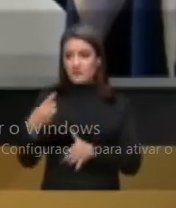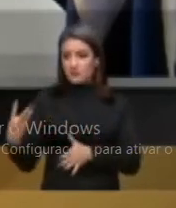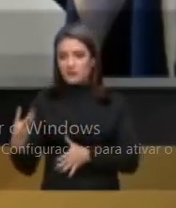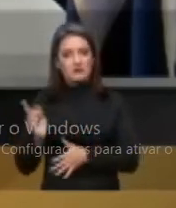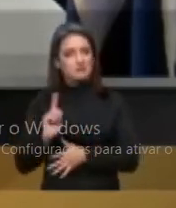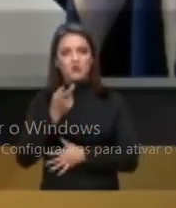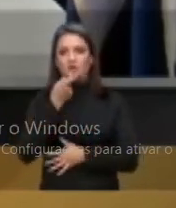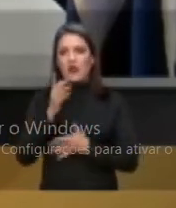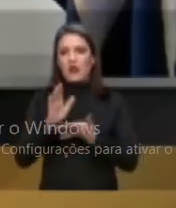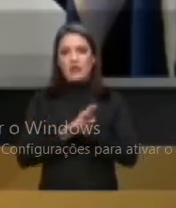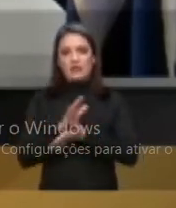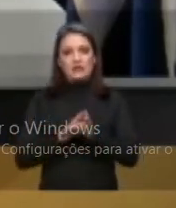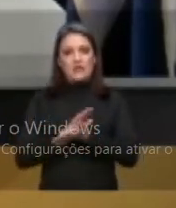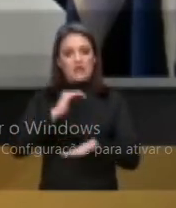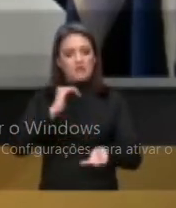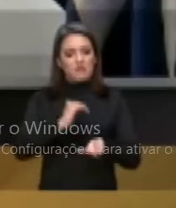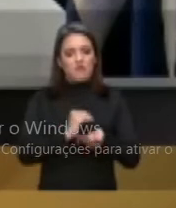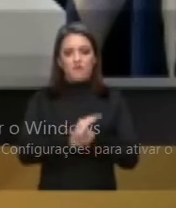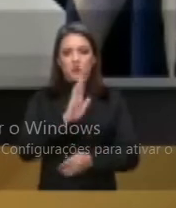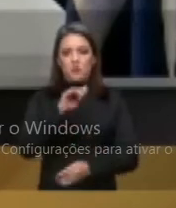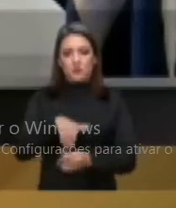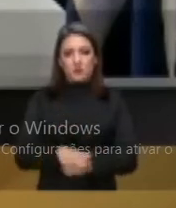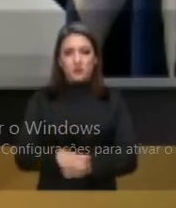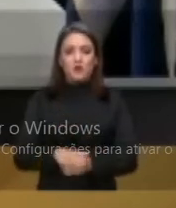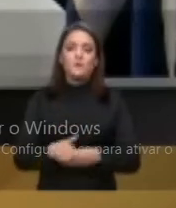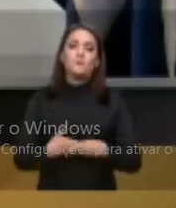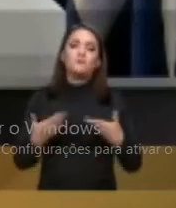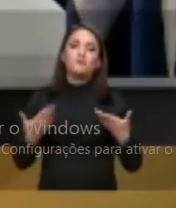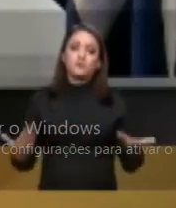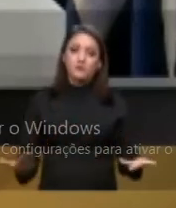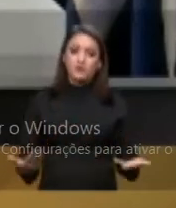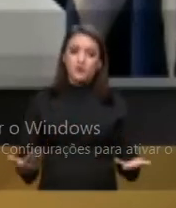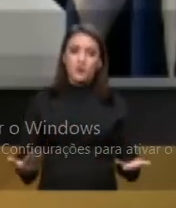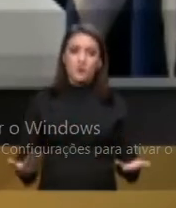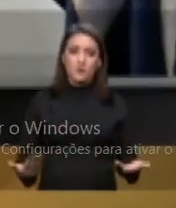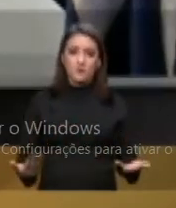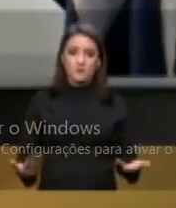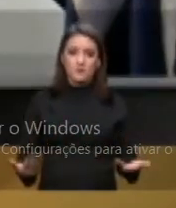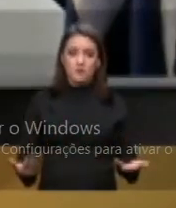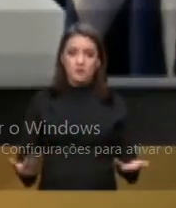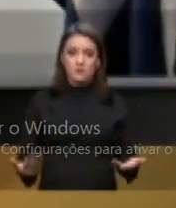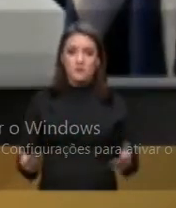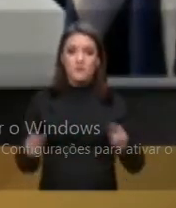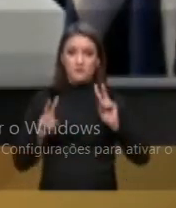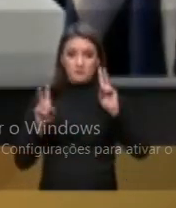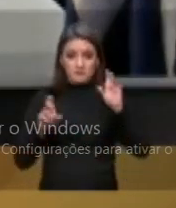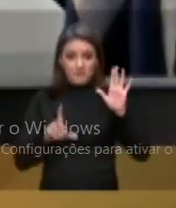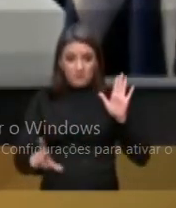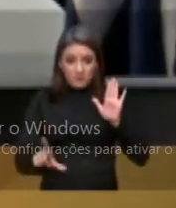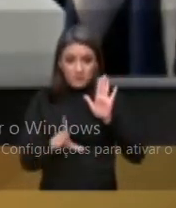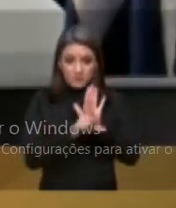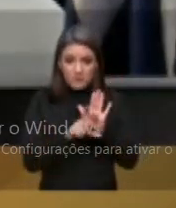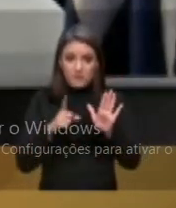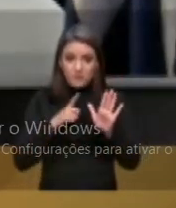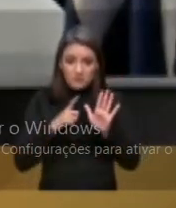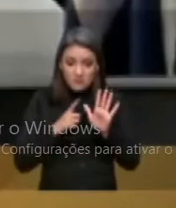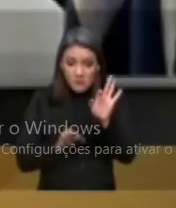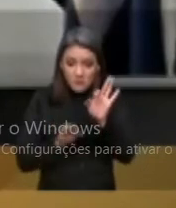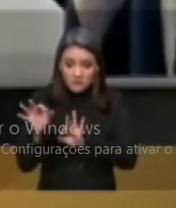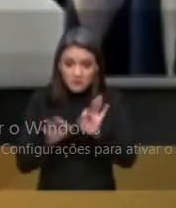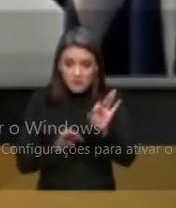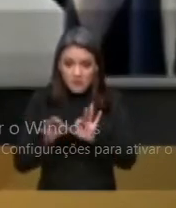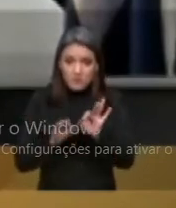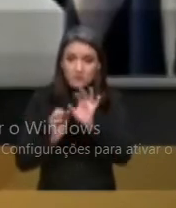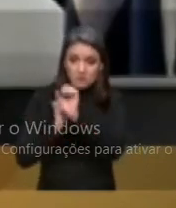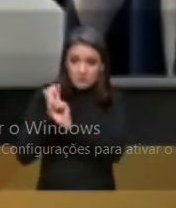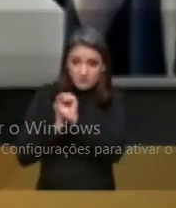20 a 23 não dispõe sobre o fundo eleitoral, uma vez que, por disposição constitucional, abro aspas, a